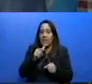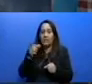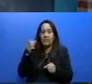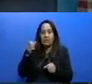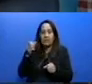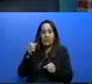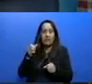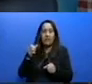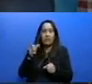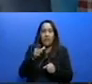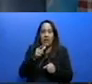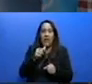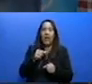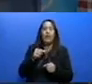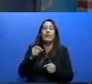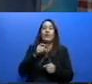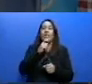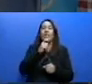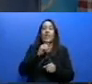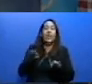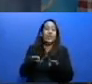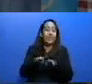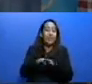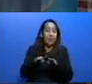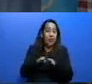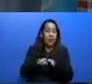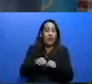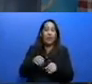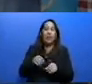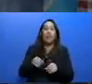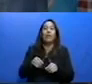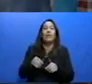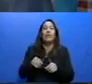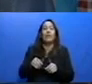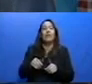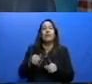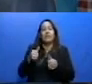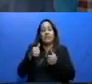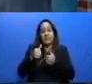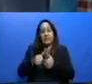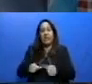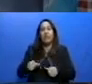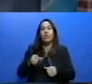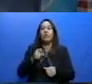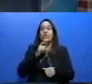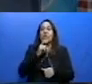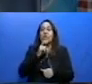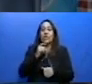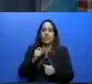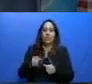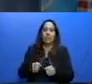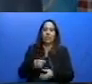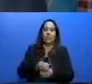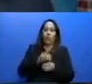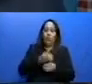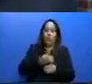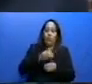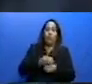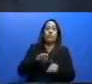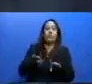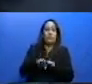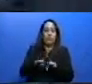gelada com gelo no copo ou numa caneca. Esse copo, essa caneca também vai ficar bem